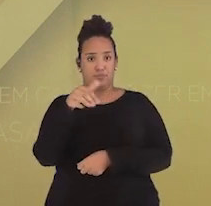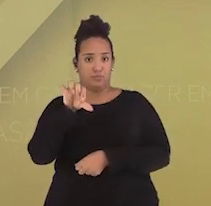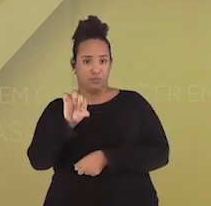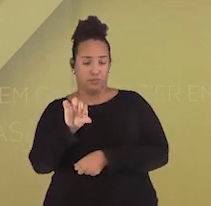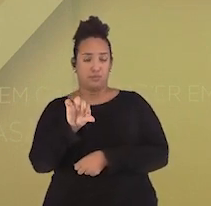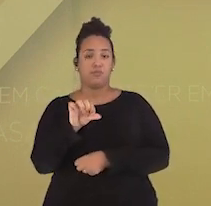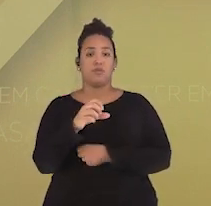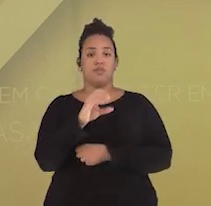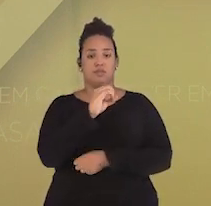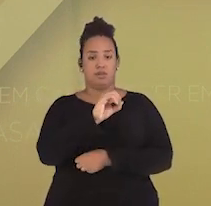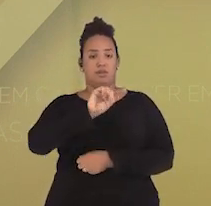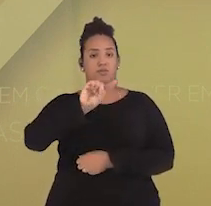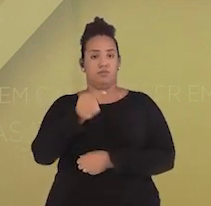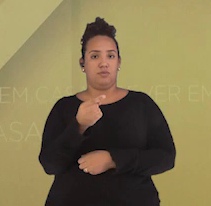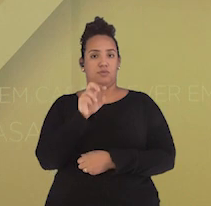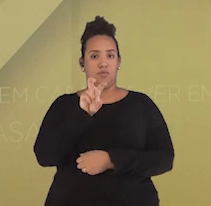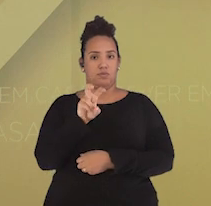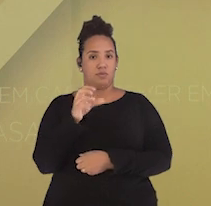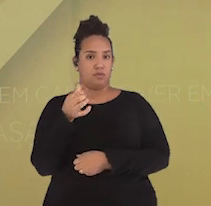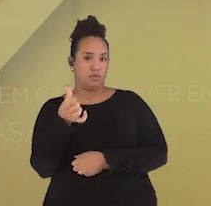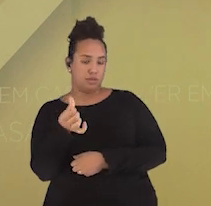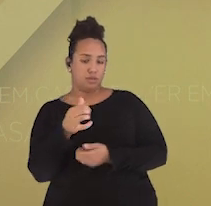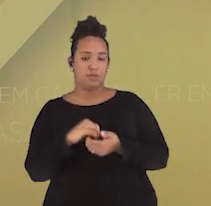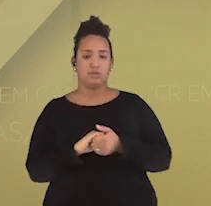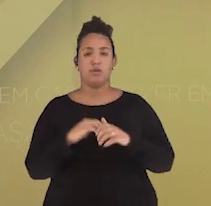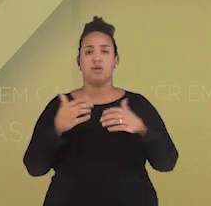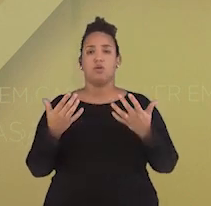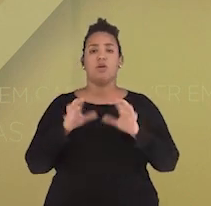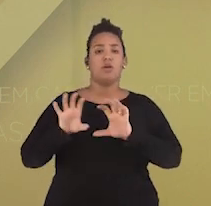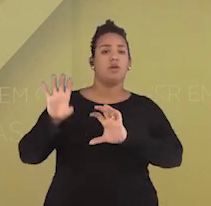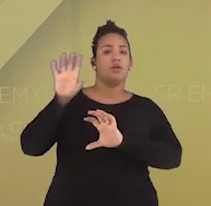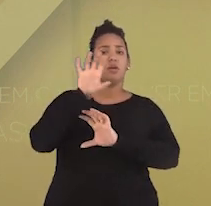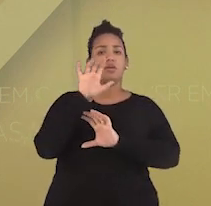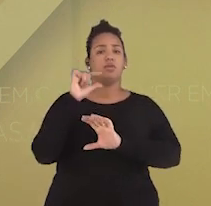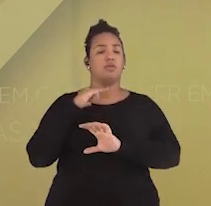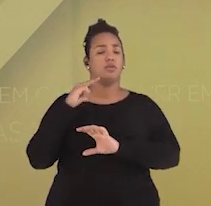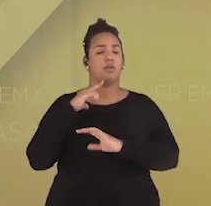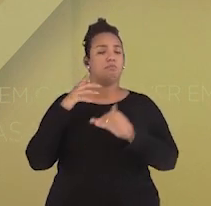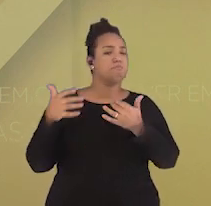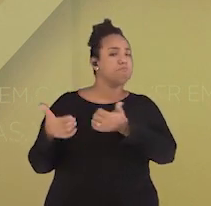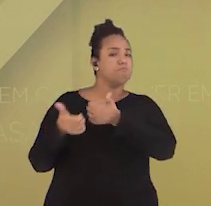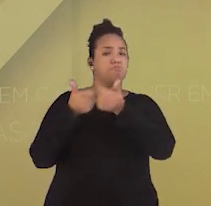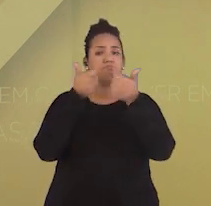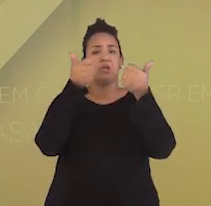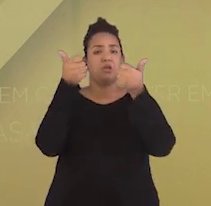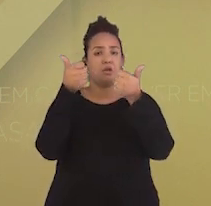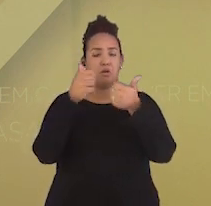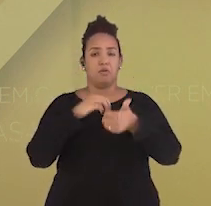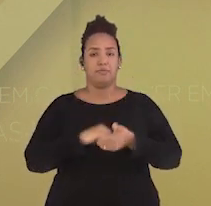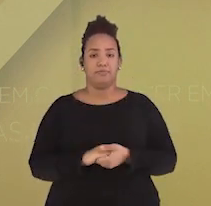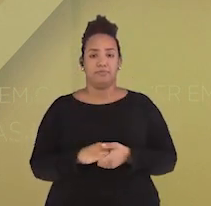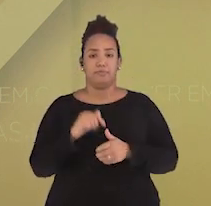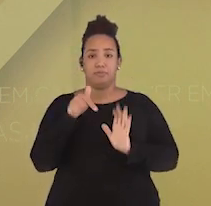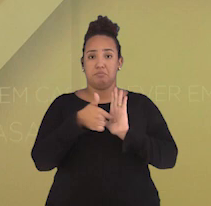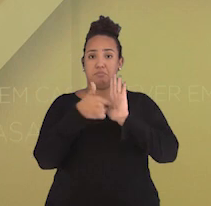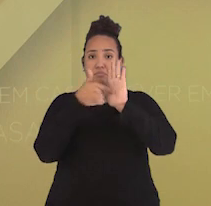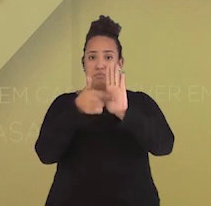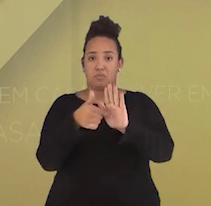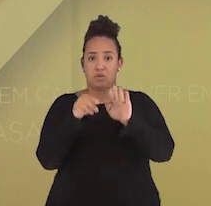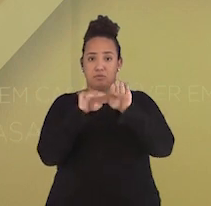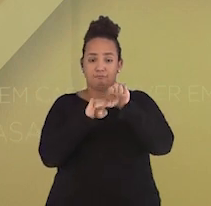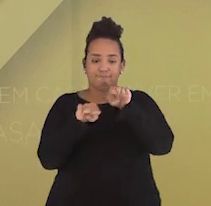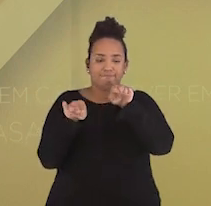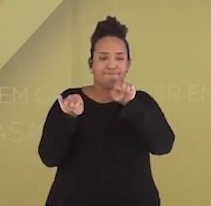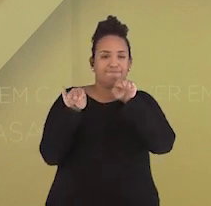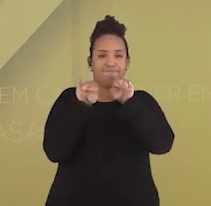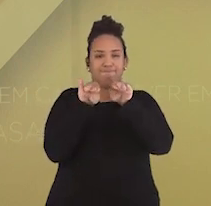0,56. E qual região possui o melhor índice? Ou seja, o índice que indica menor